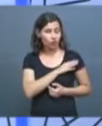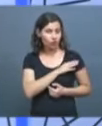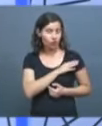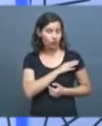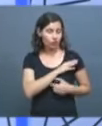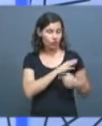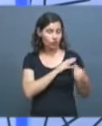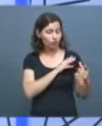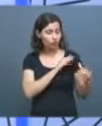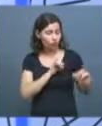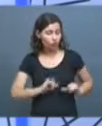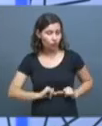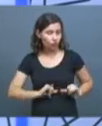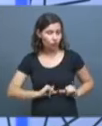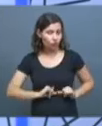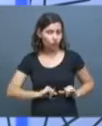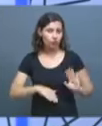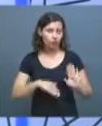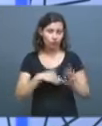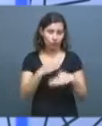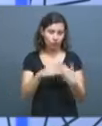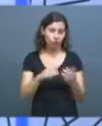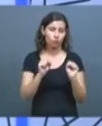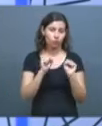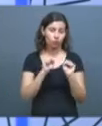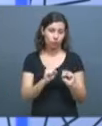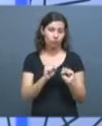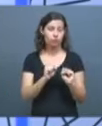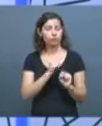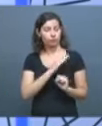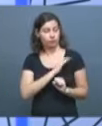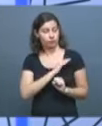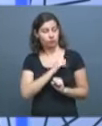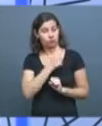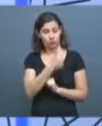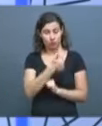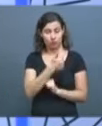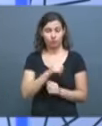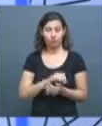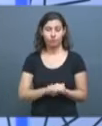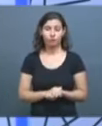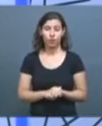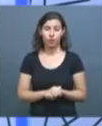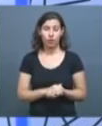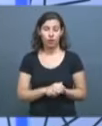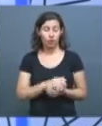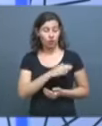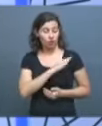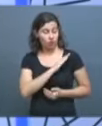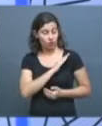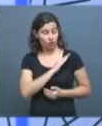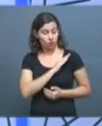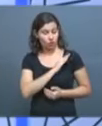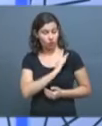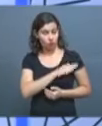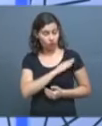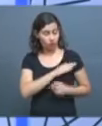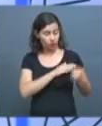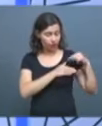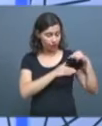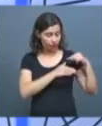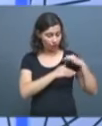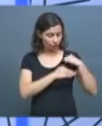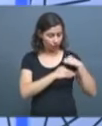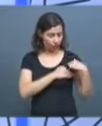dos casos, aquele coração recupera. Essa é uma situação do coração partido. Assim, a dissecção espontânea é um infarto que acontece por ruptura